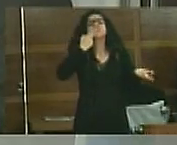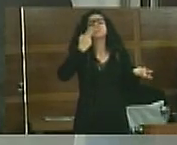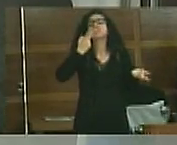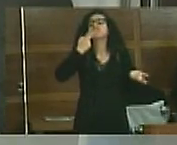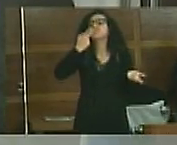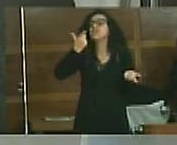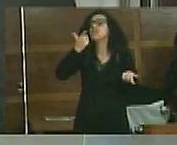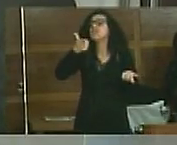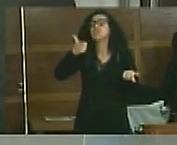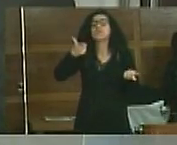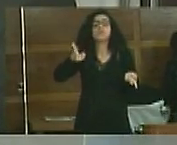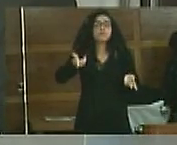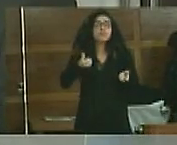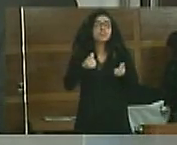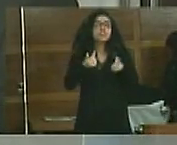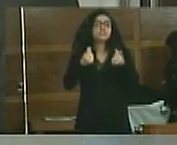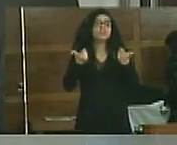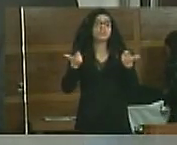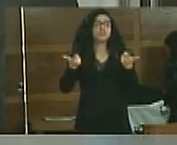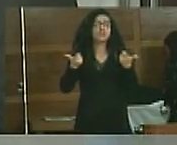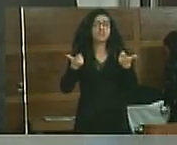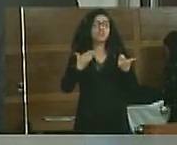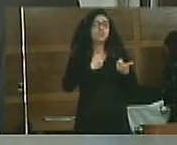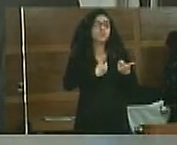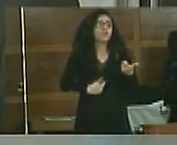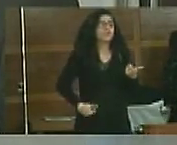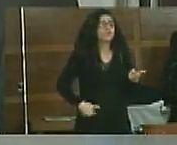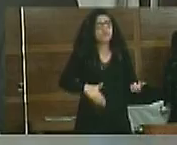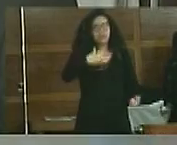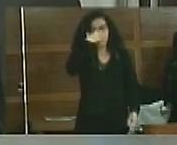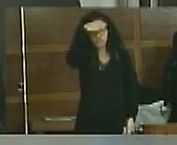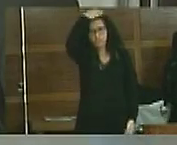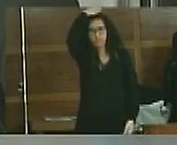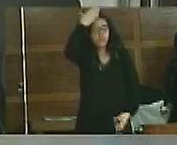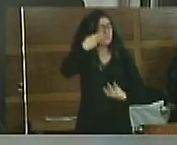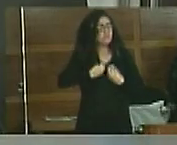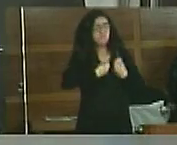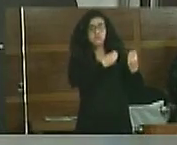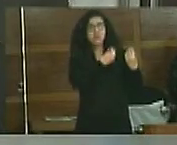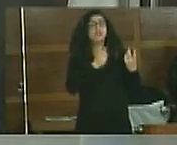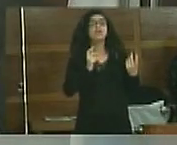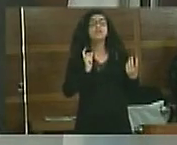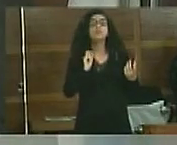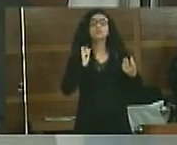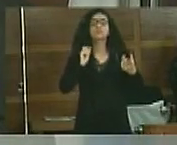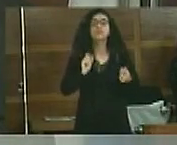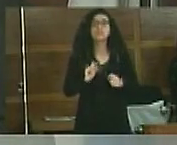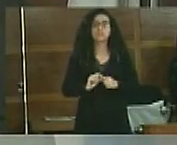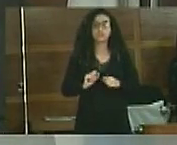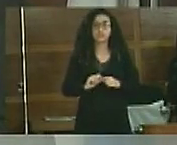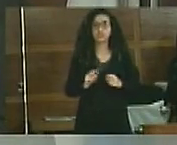dizendo que não tem investimento, dizendo que o governo Temer não está investindo. E eles investiram o quê?